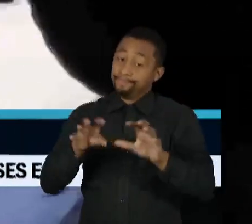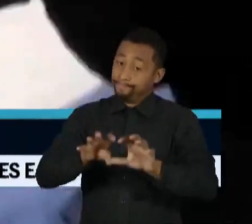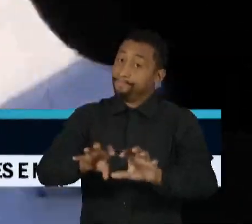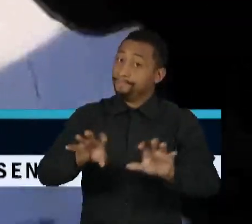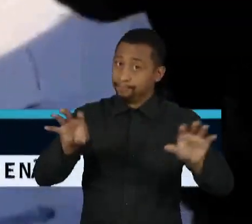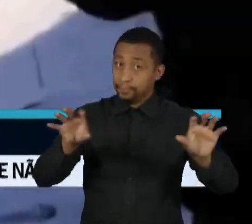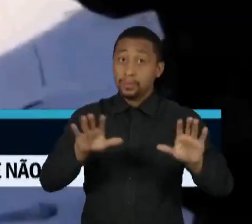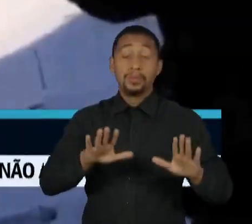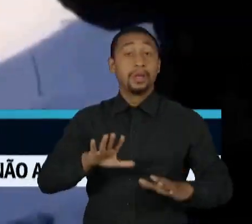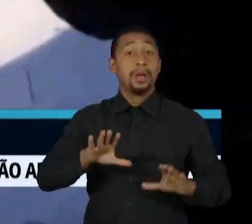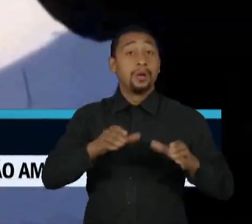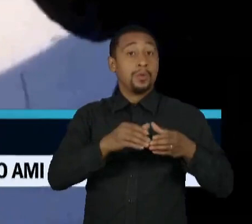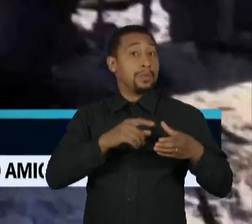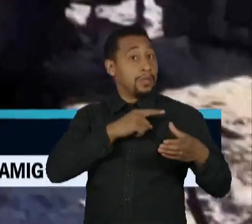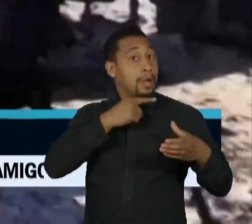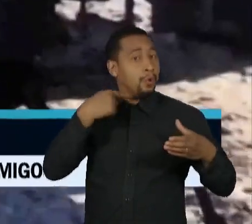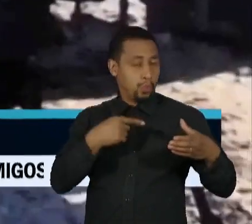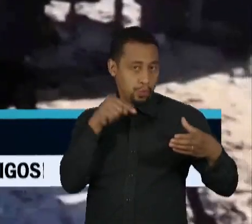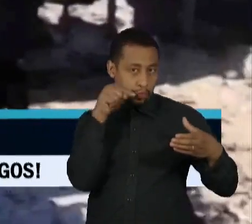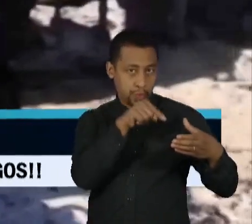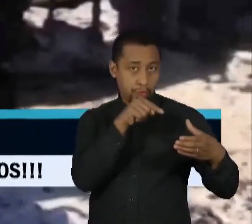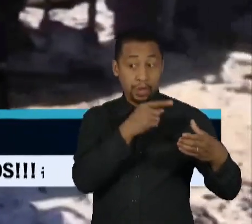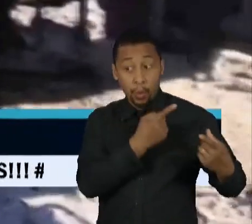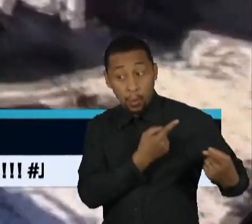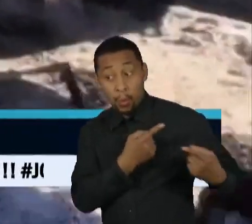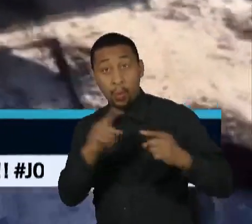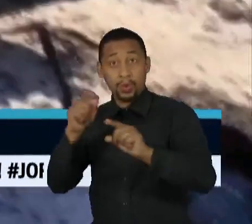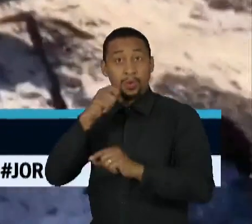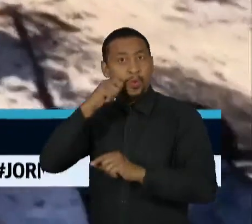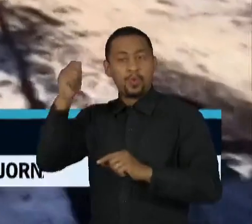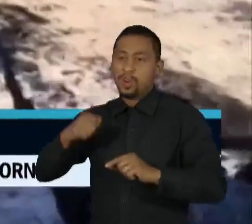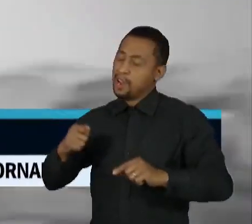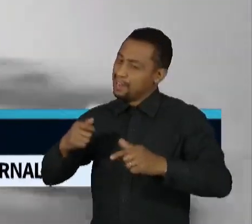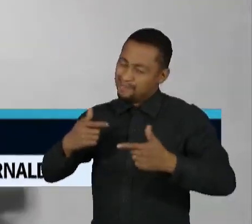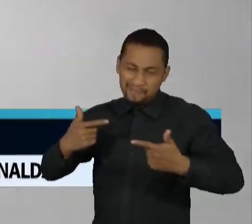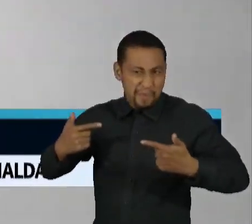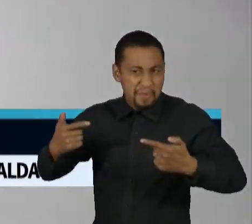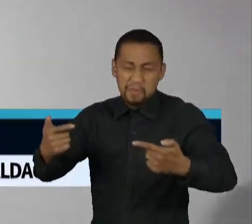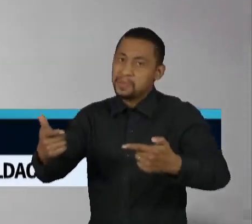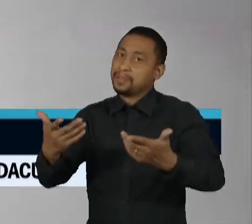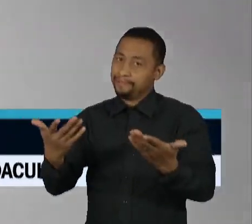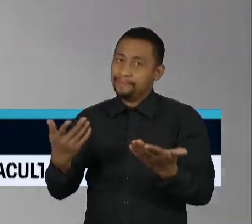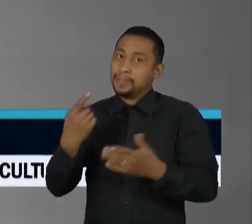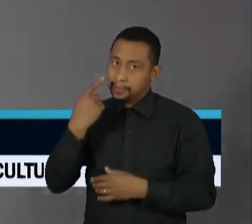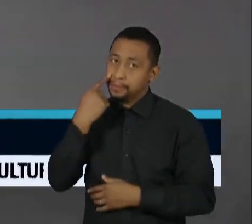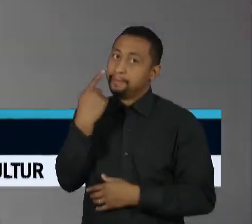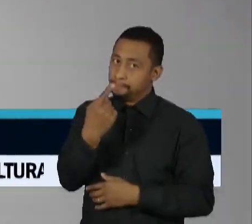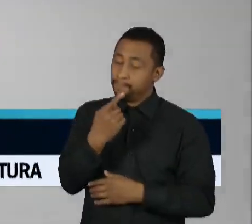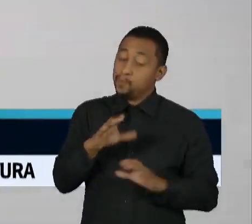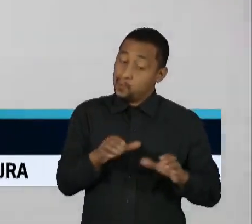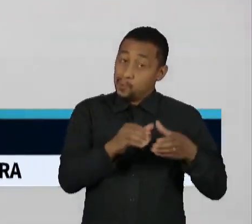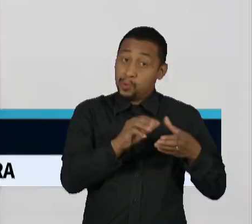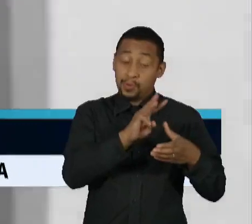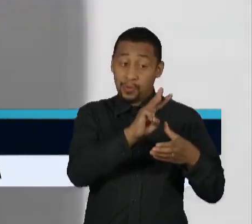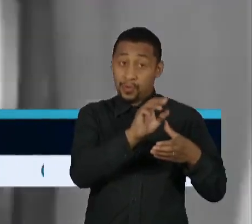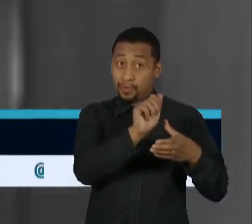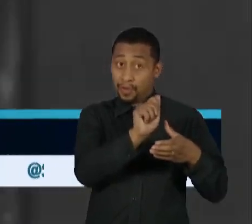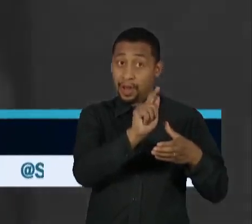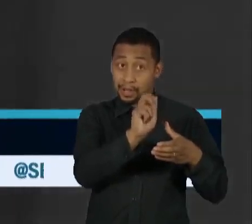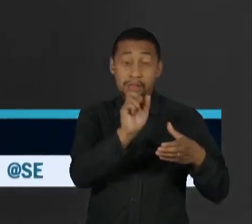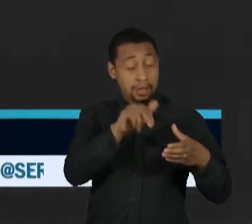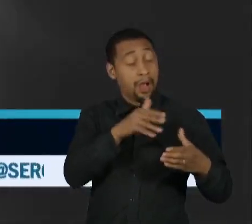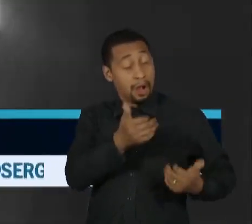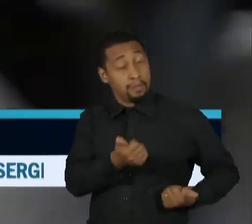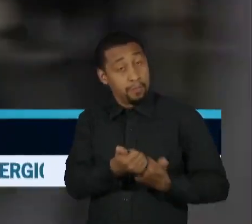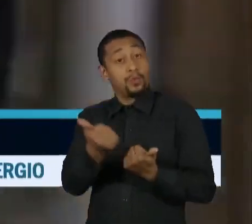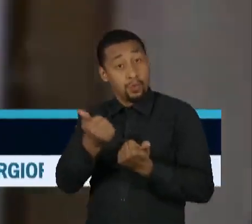contra a Ucrânia, o grupo Wagner atuava no fronte, em batalhas como a gente viu agora, onde o Wagner foi fundamental, né, em Bakhmut, uma batalha